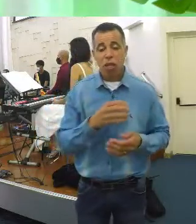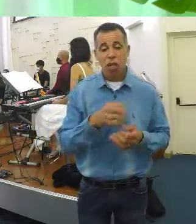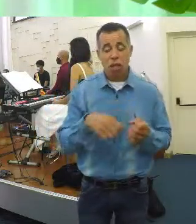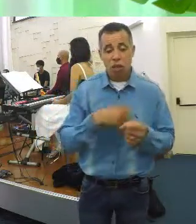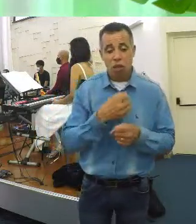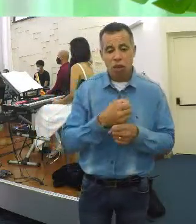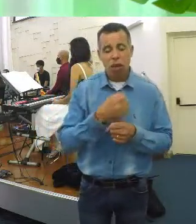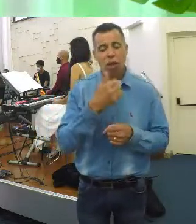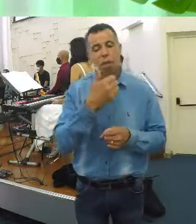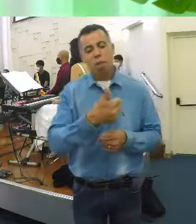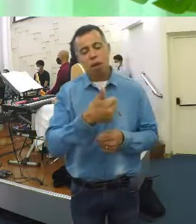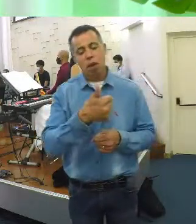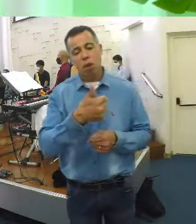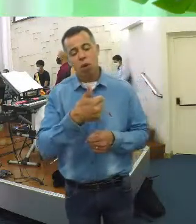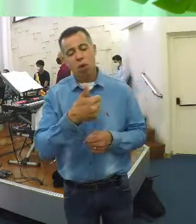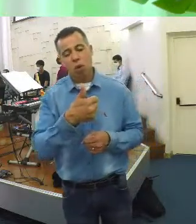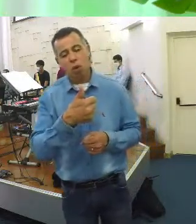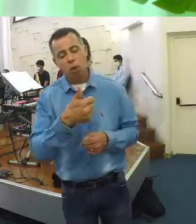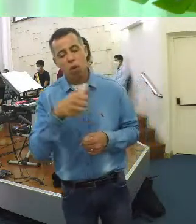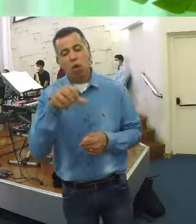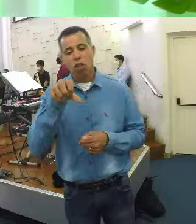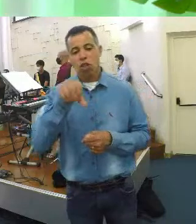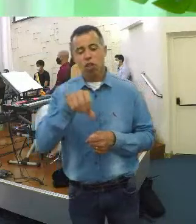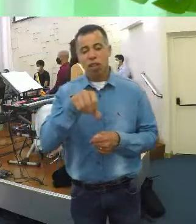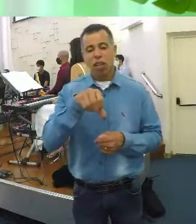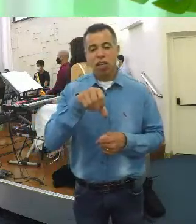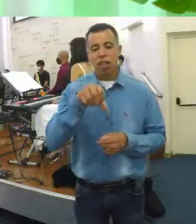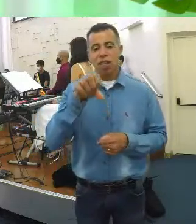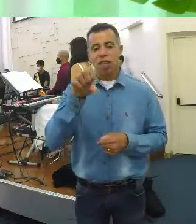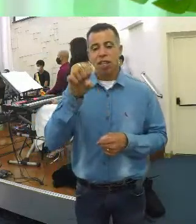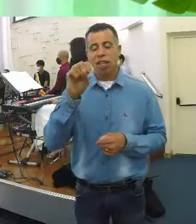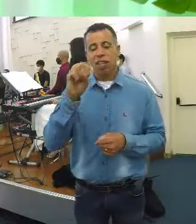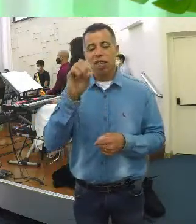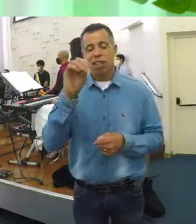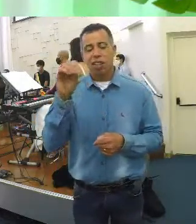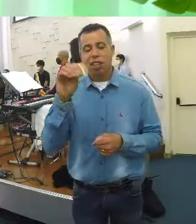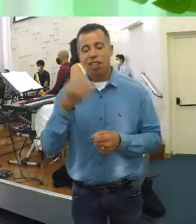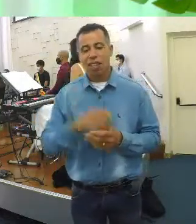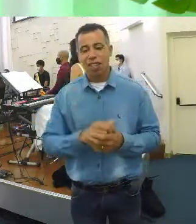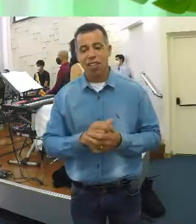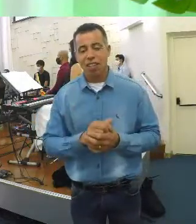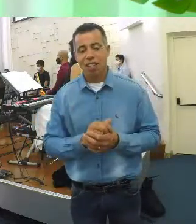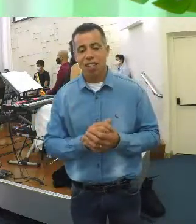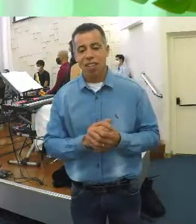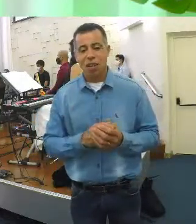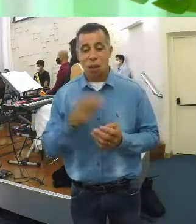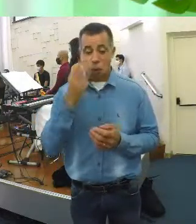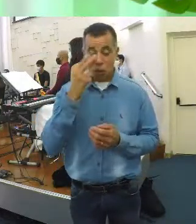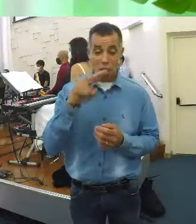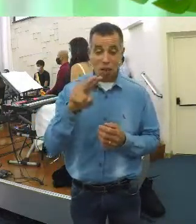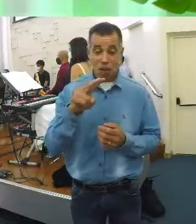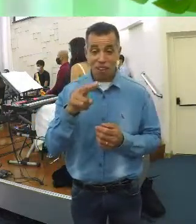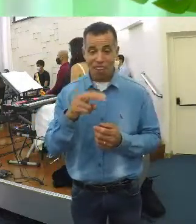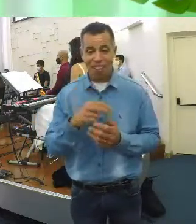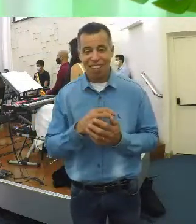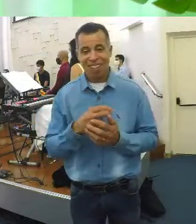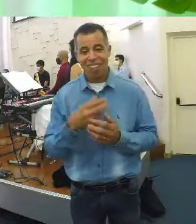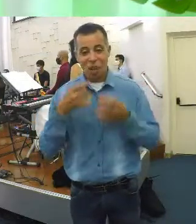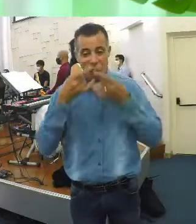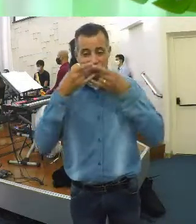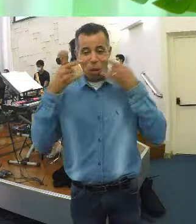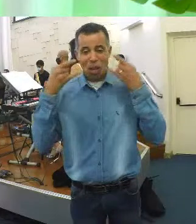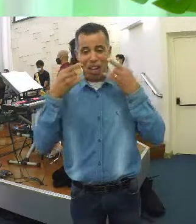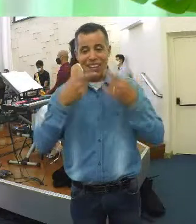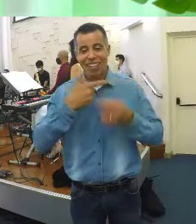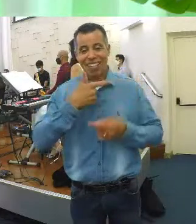não parece que o pastor nasceu nos anos 90, né? E eu vejo que por trás das máscaras vocês estão rindo. Mas o que dizem